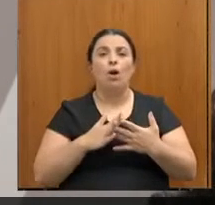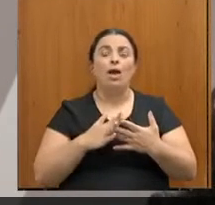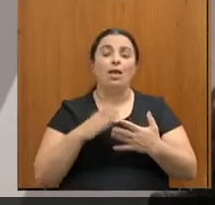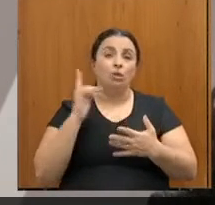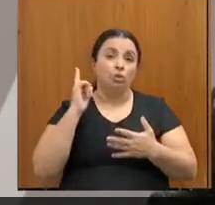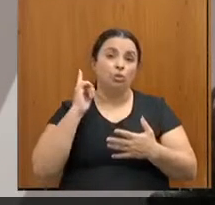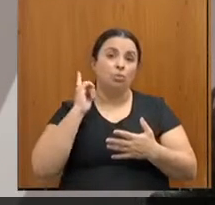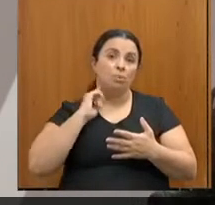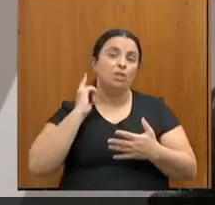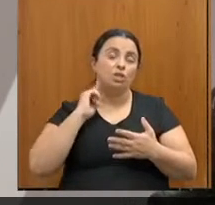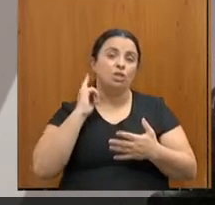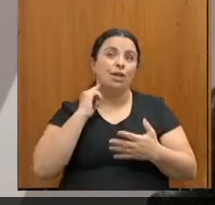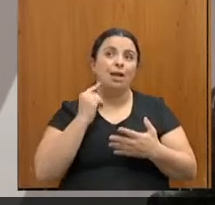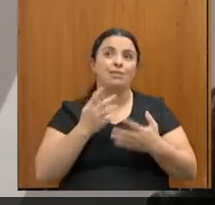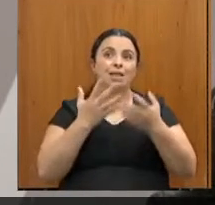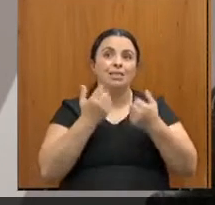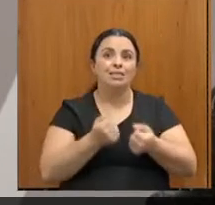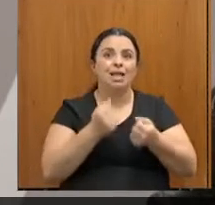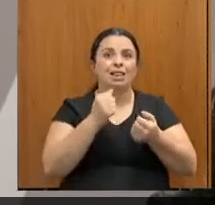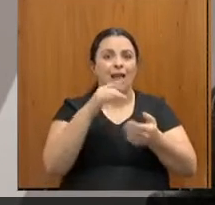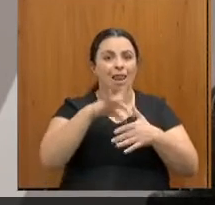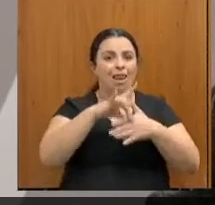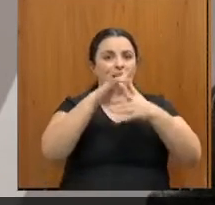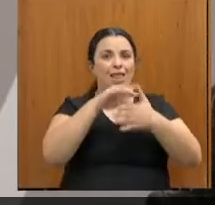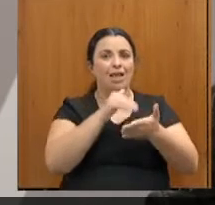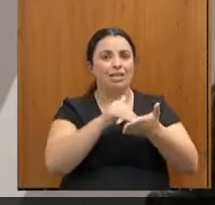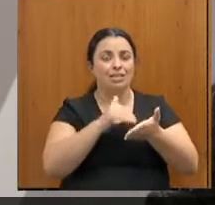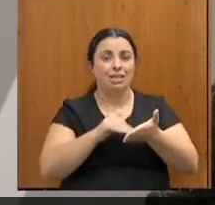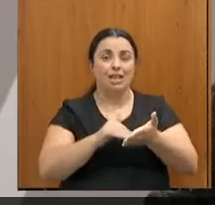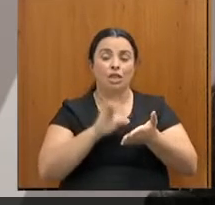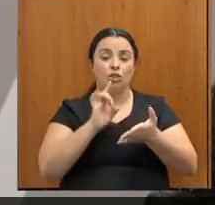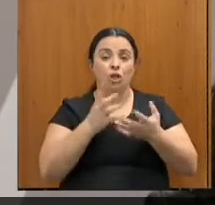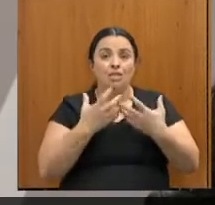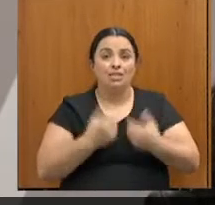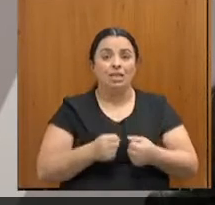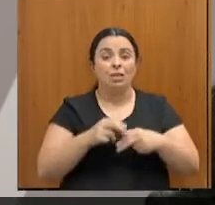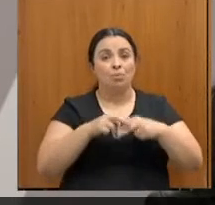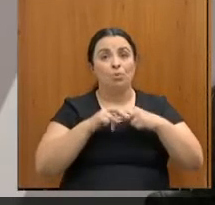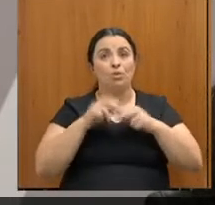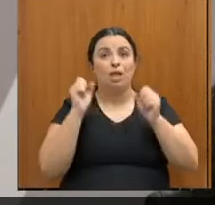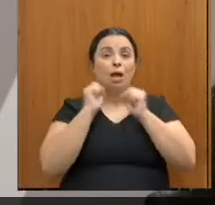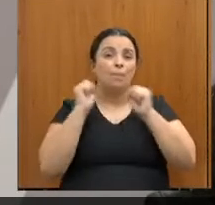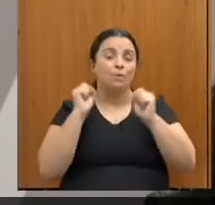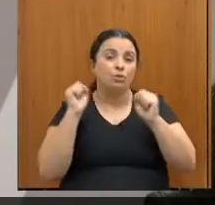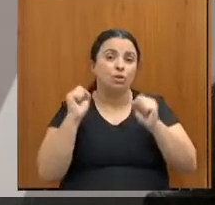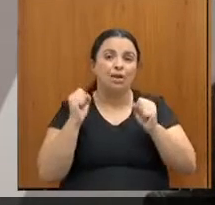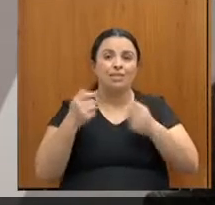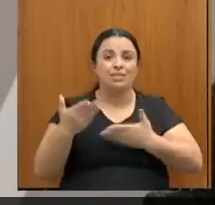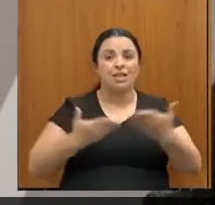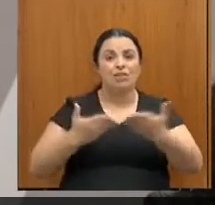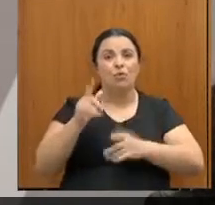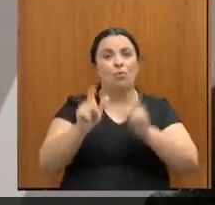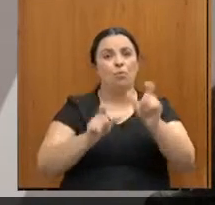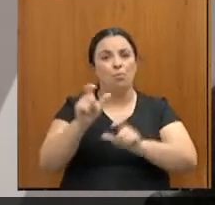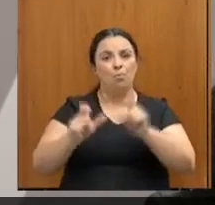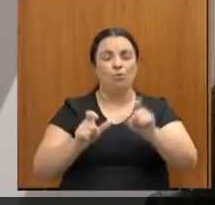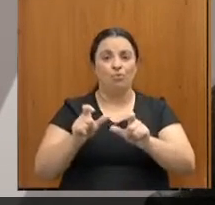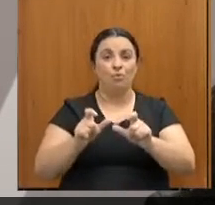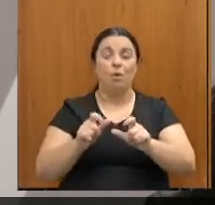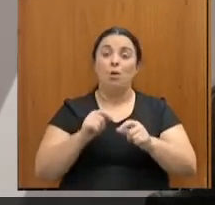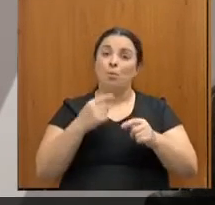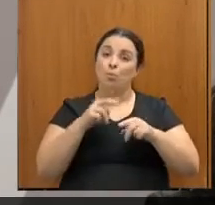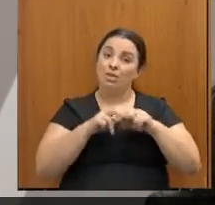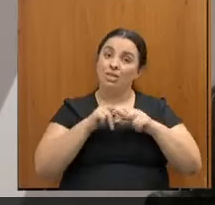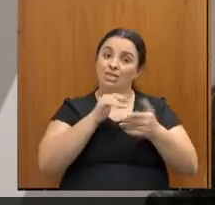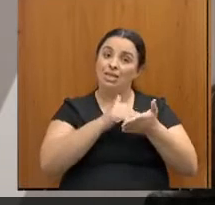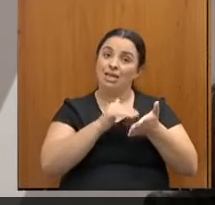é só assumir quem tem essa paixão desse viu o povo Mineiro que pelo salário né Nós temos um dos menores salários do Brasil